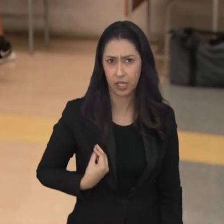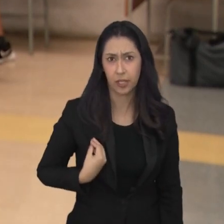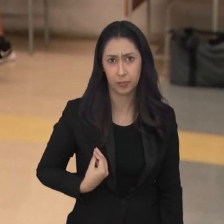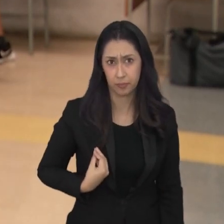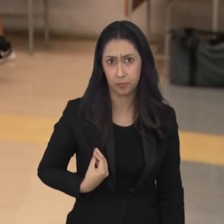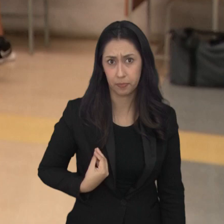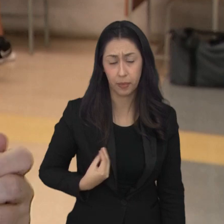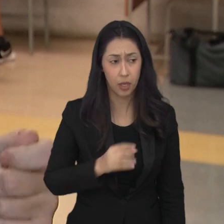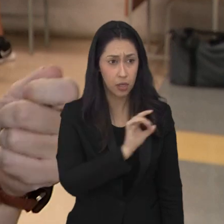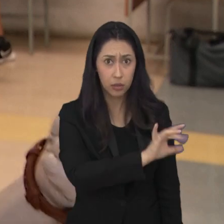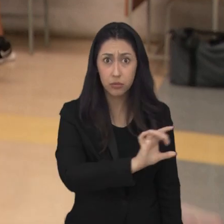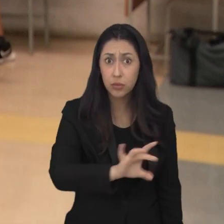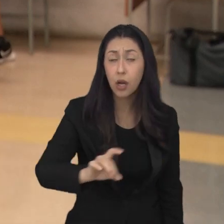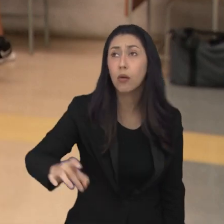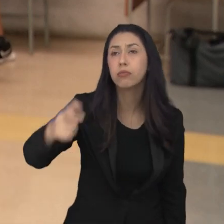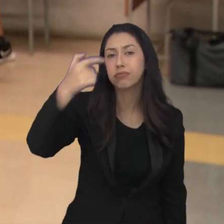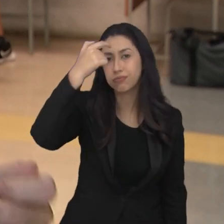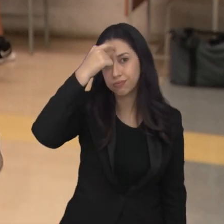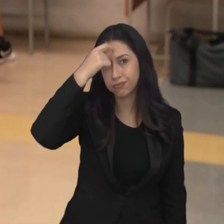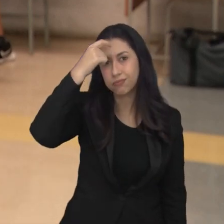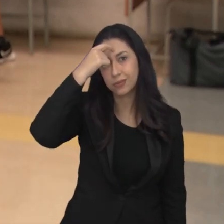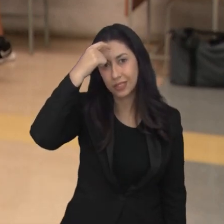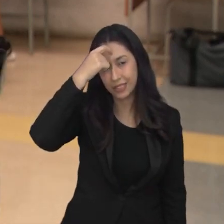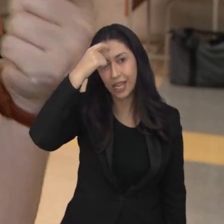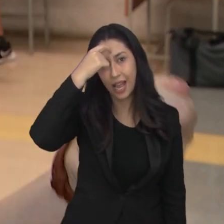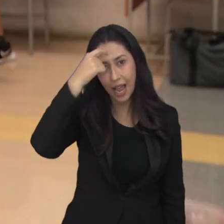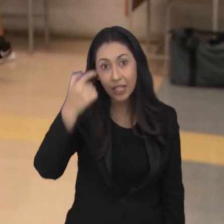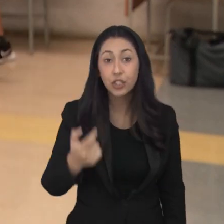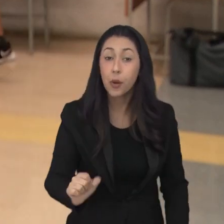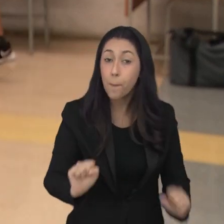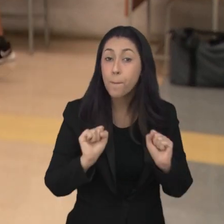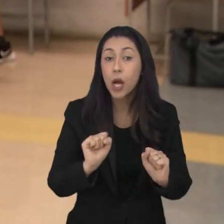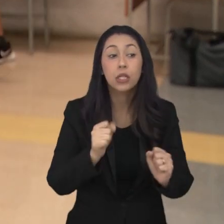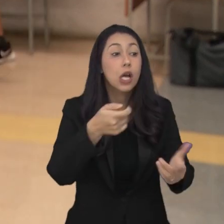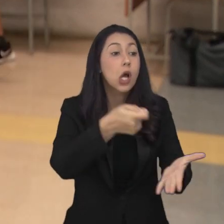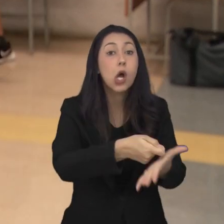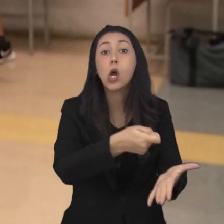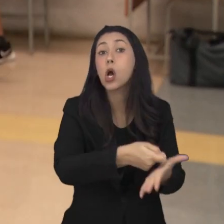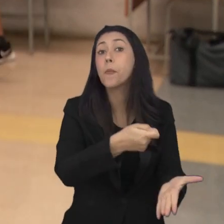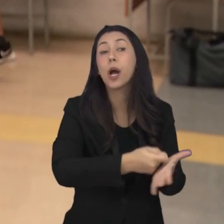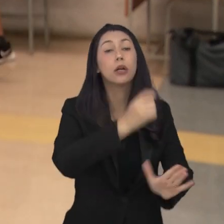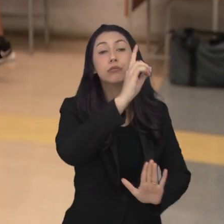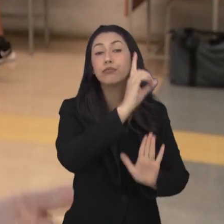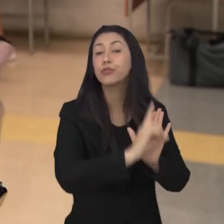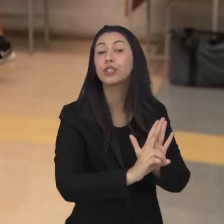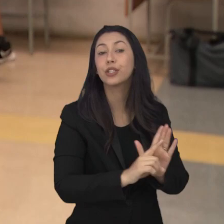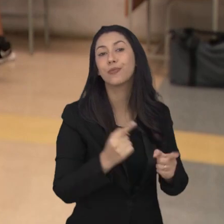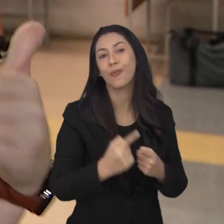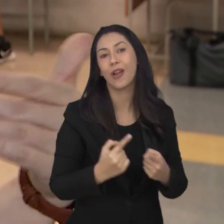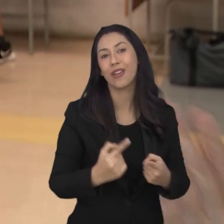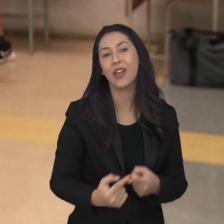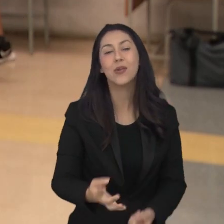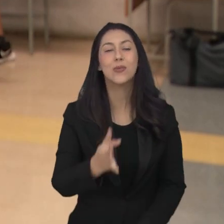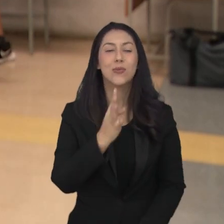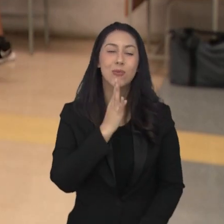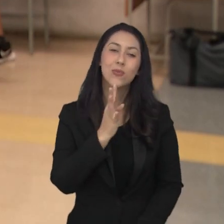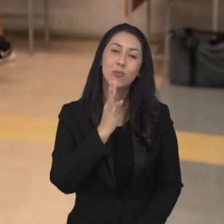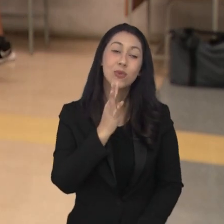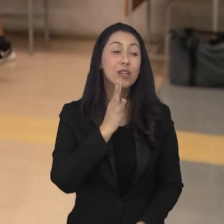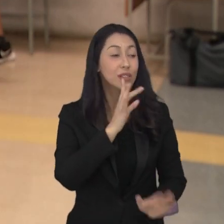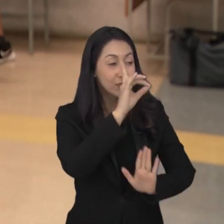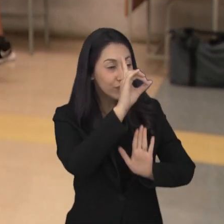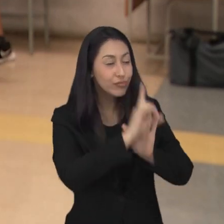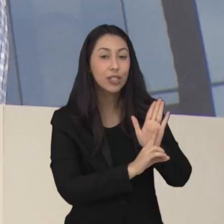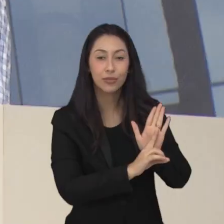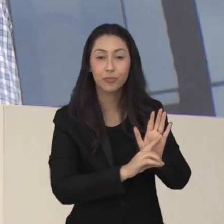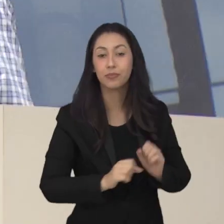etc. Eles são pessoas mais conscientes, são pessoas que podem reivindicar melhor os direitos deles, justamente porque eles têm noção que aqueles